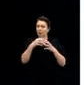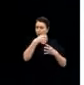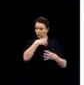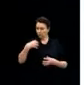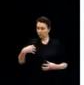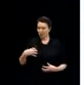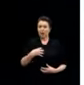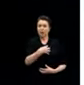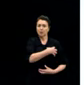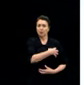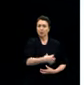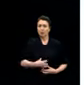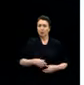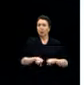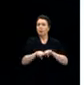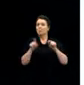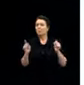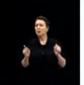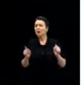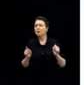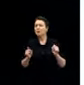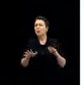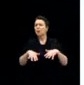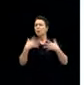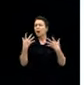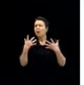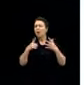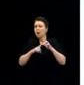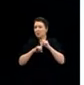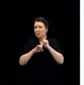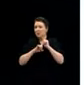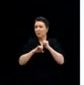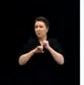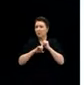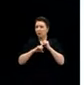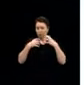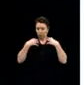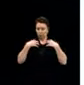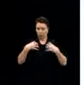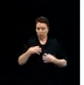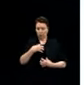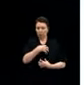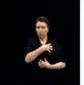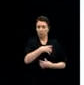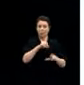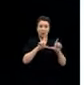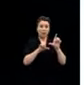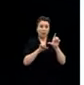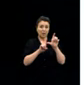qual parte ele pode ser acumulado predominantemente? Letra A,